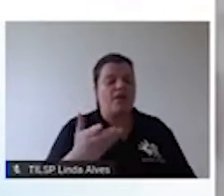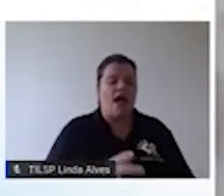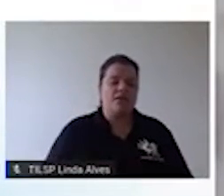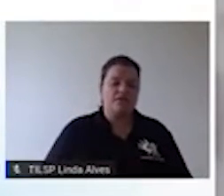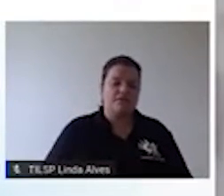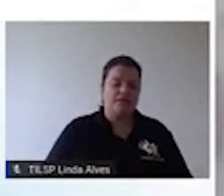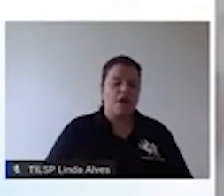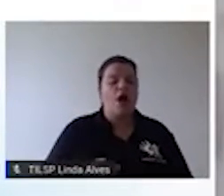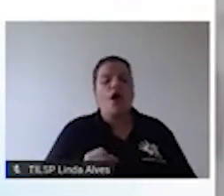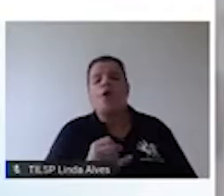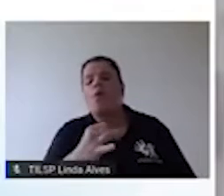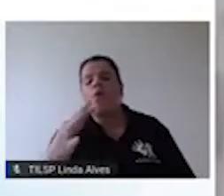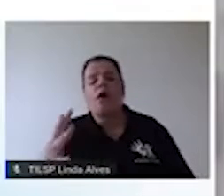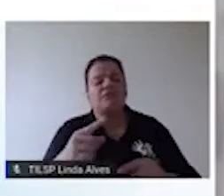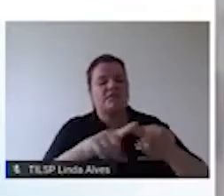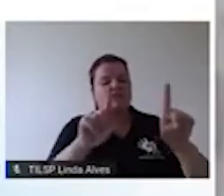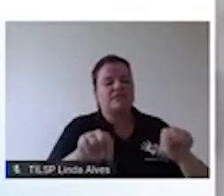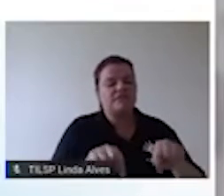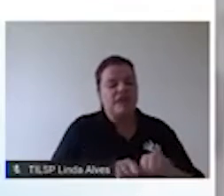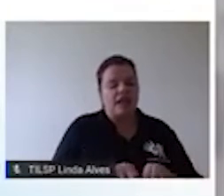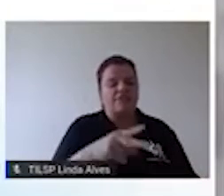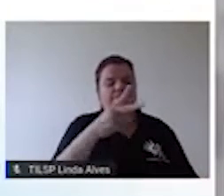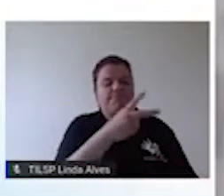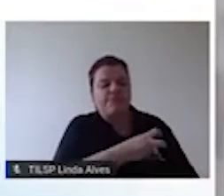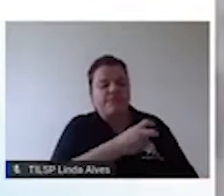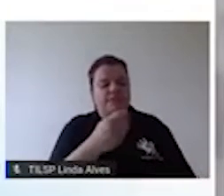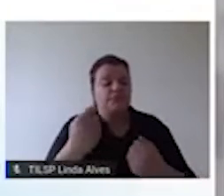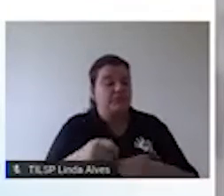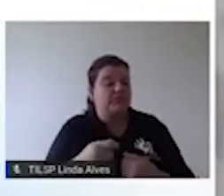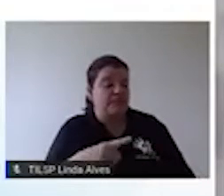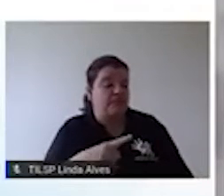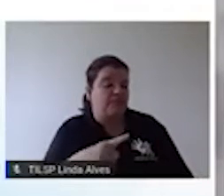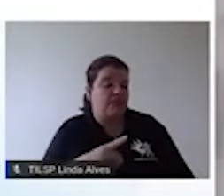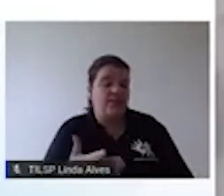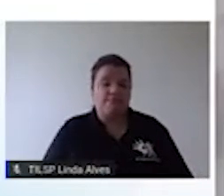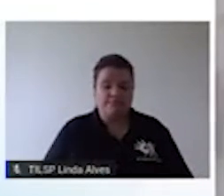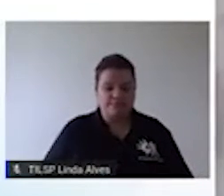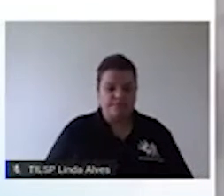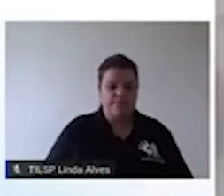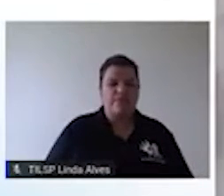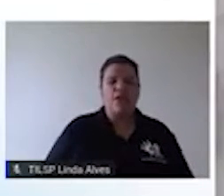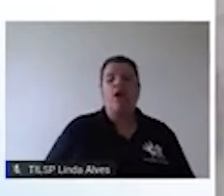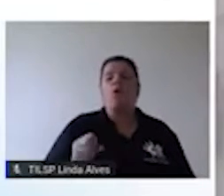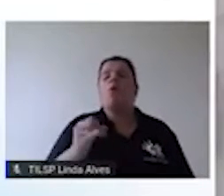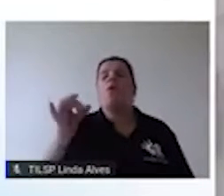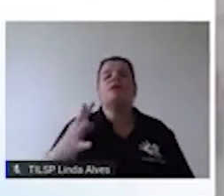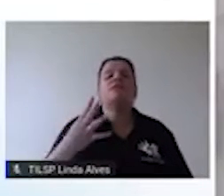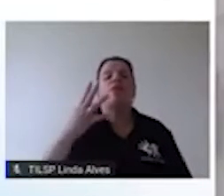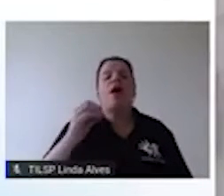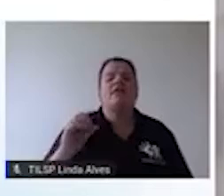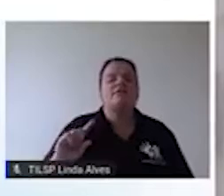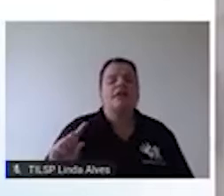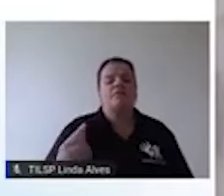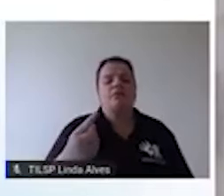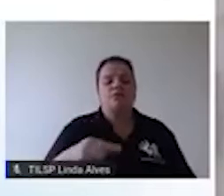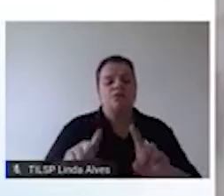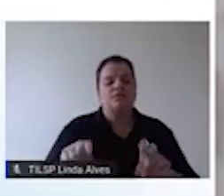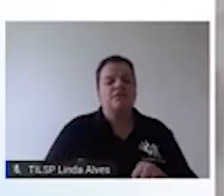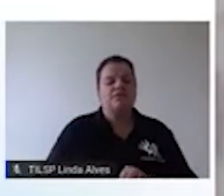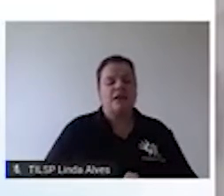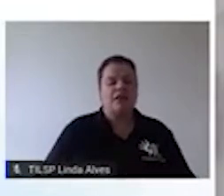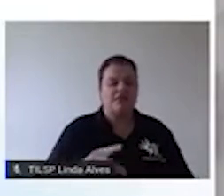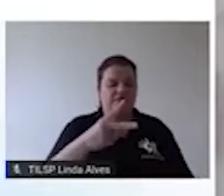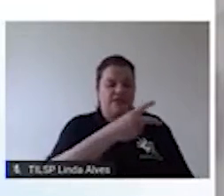dizer quantas salas de vacinação vão existir, vai precisar de umas 40 mil salas de vacinação no país